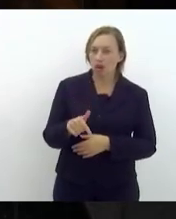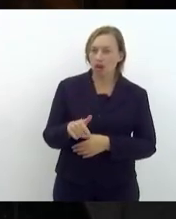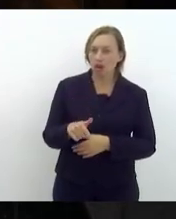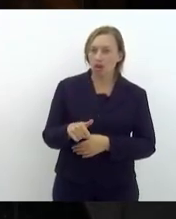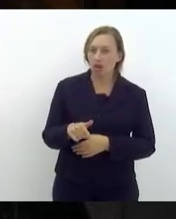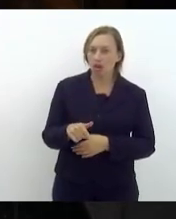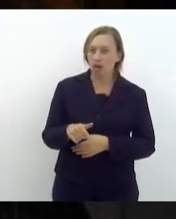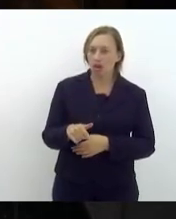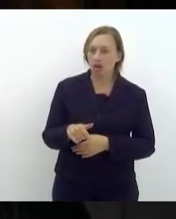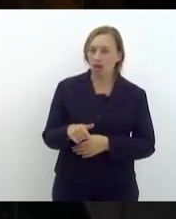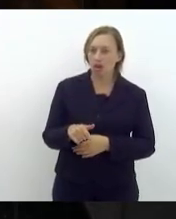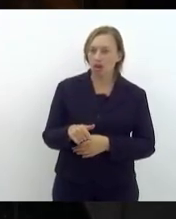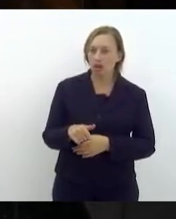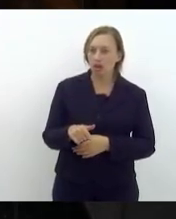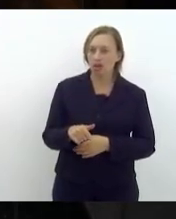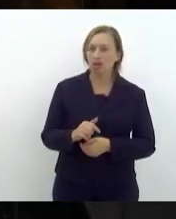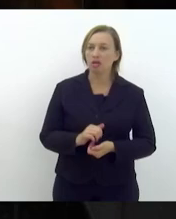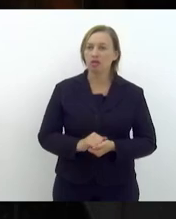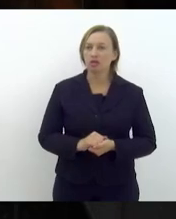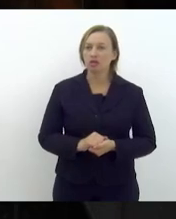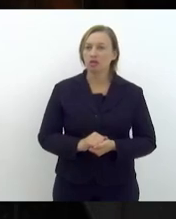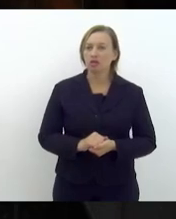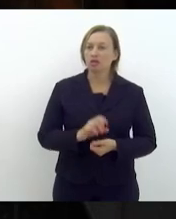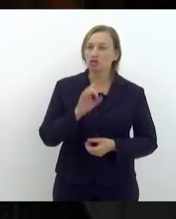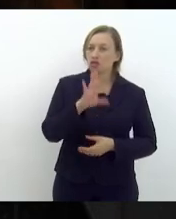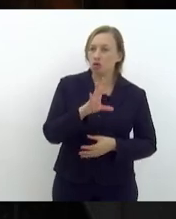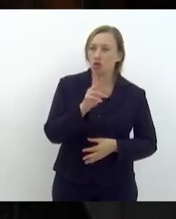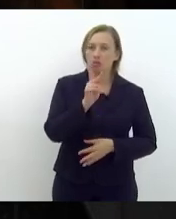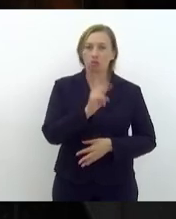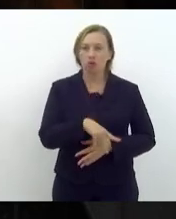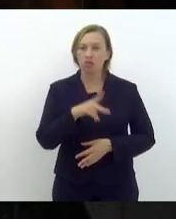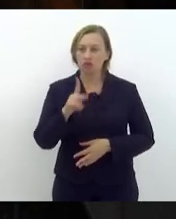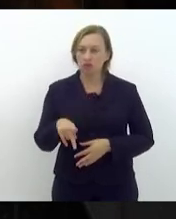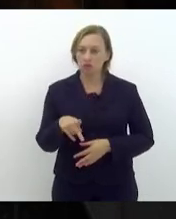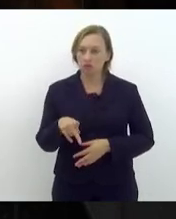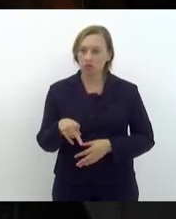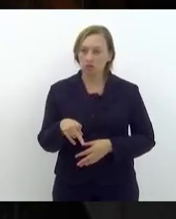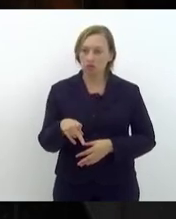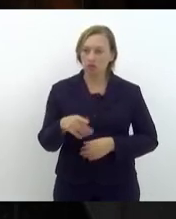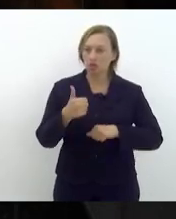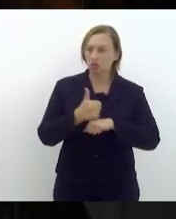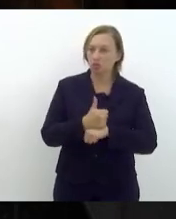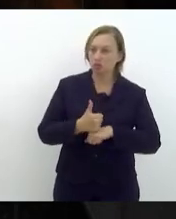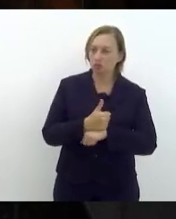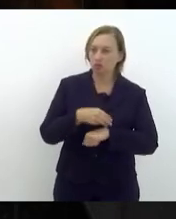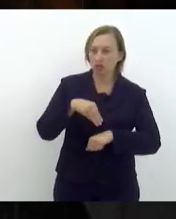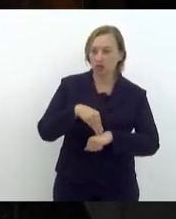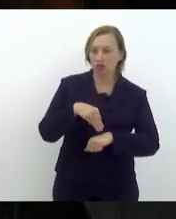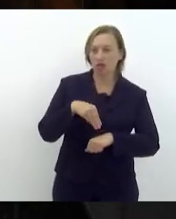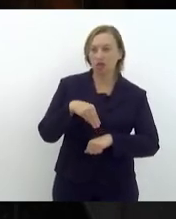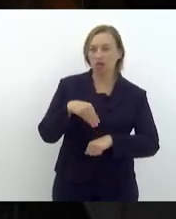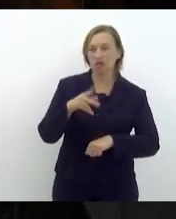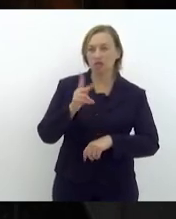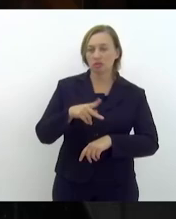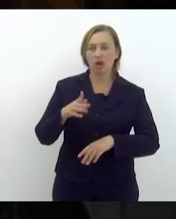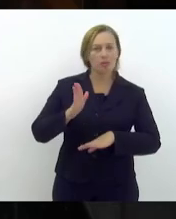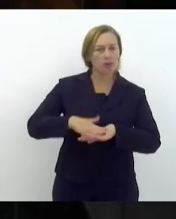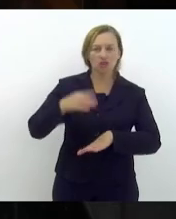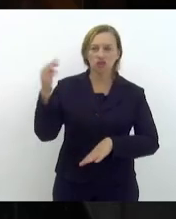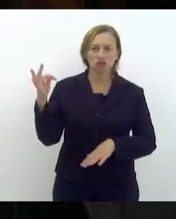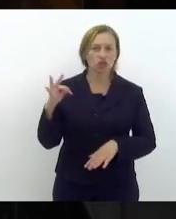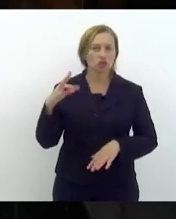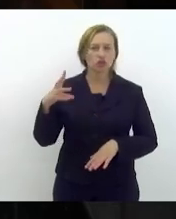única exclusivamente de professores e de profissionais do magistério escolhe é muito mais do que isso